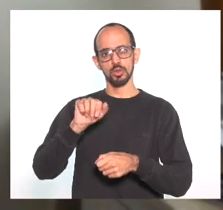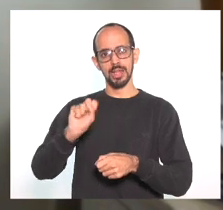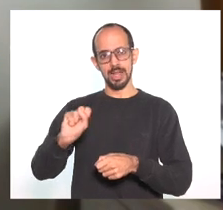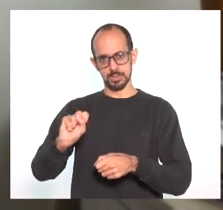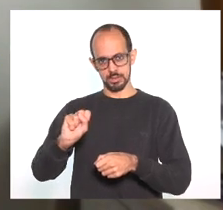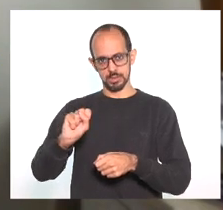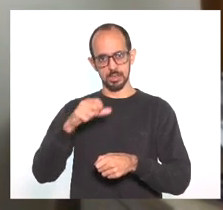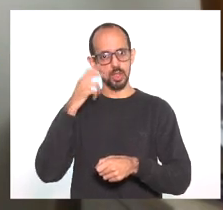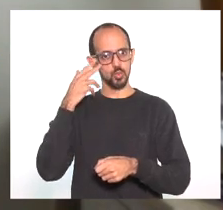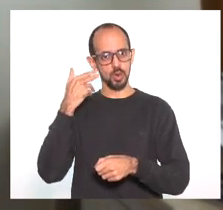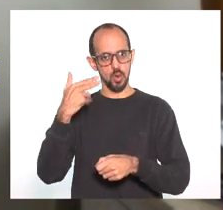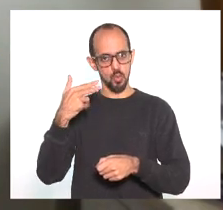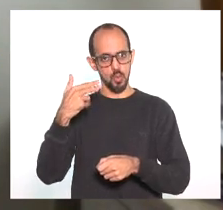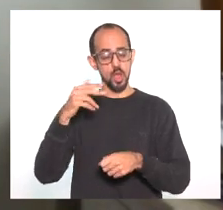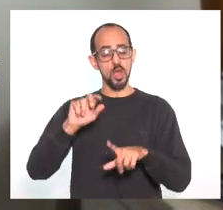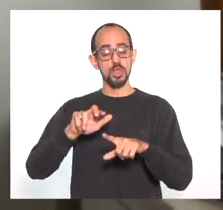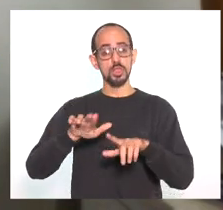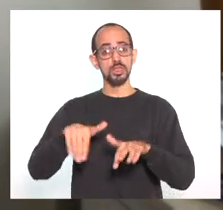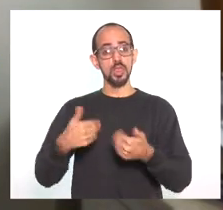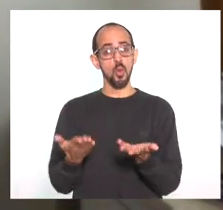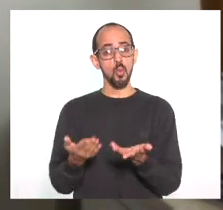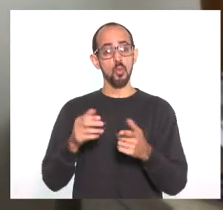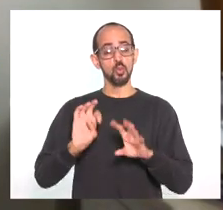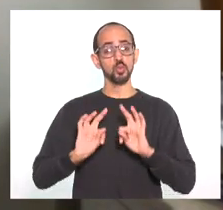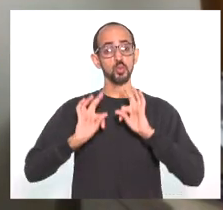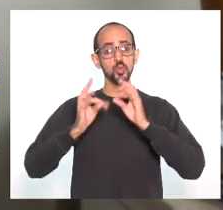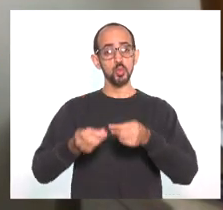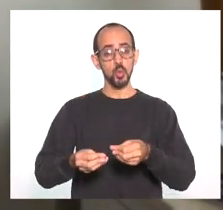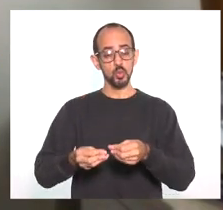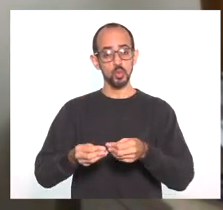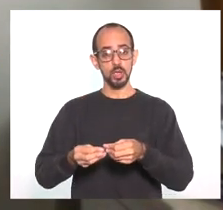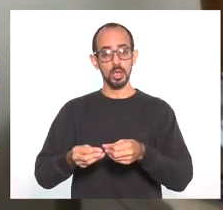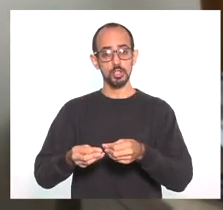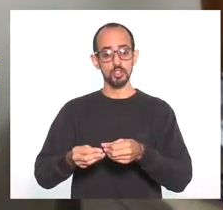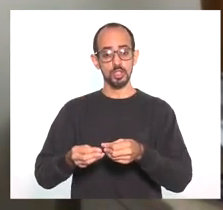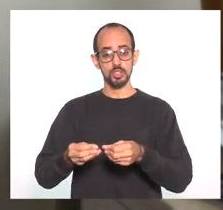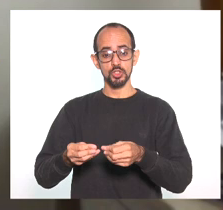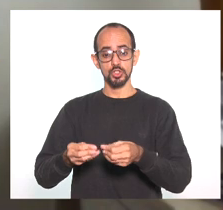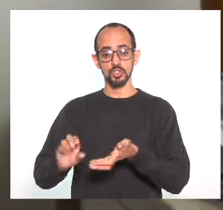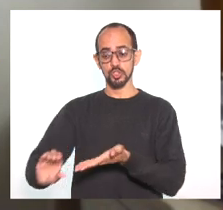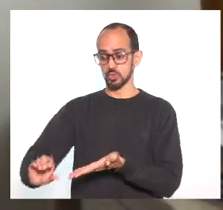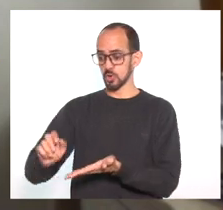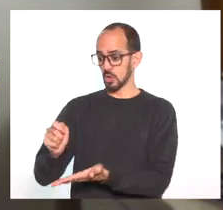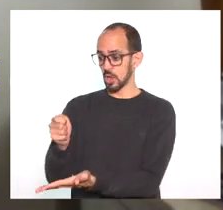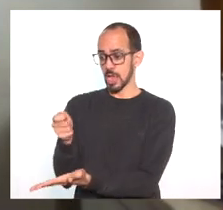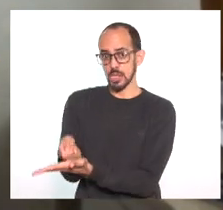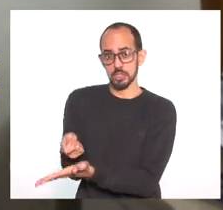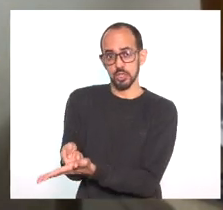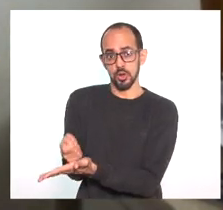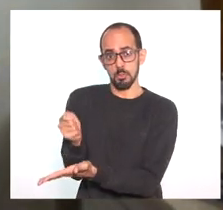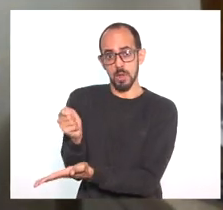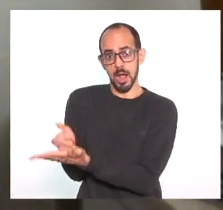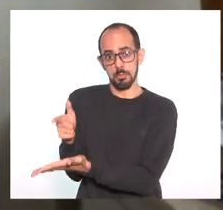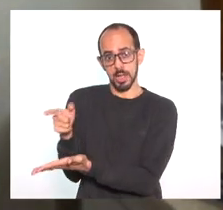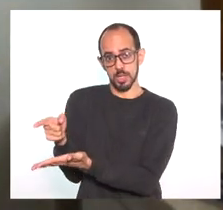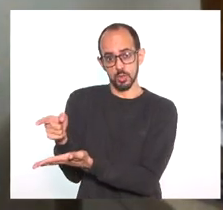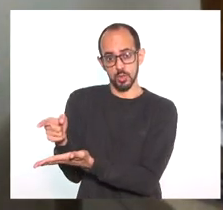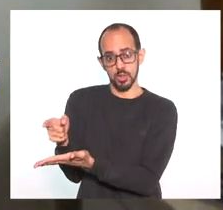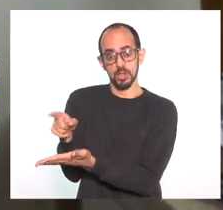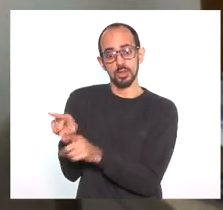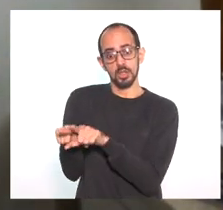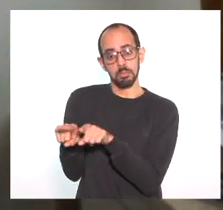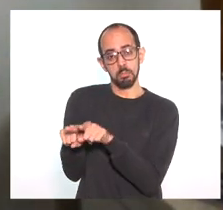Isto é, tudo que a gente cobra de ICMS em qualquer operação também é abatido da